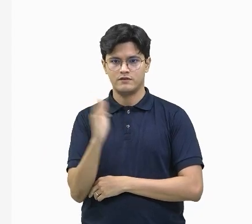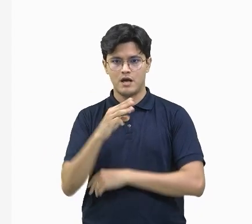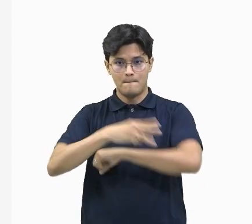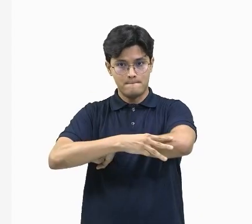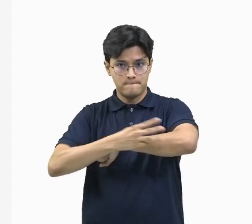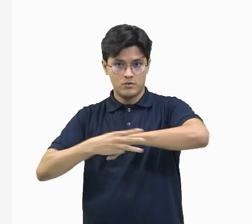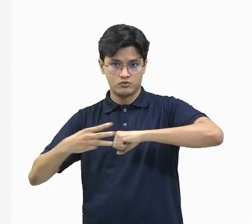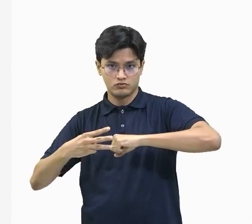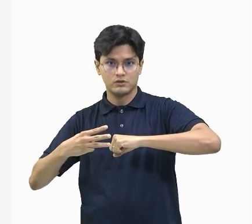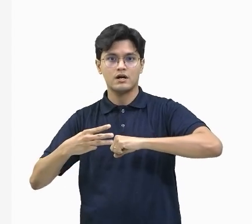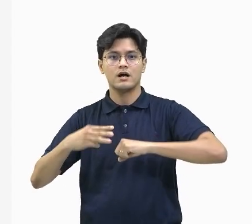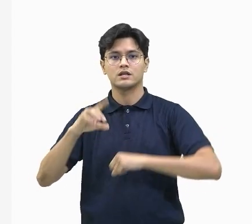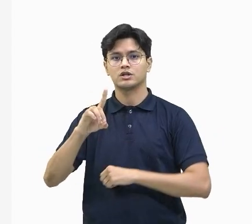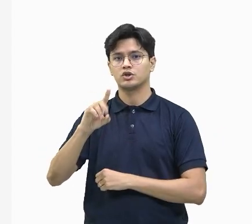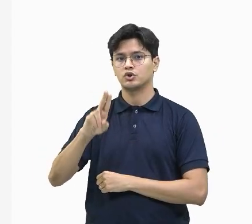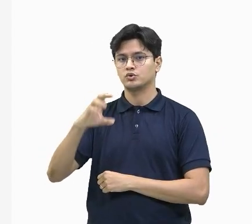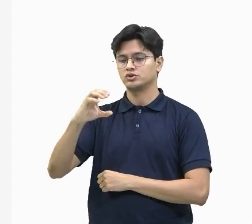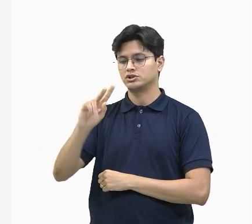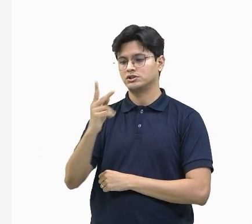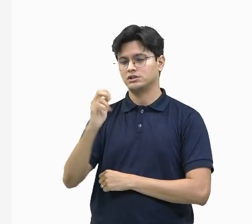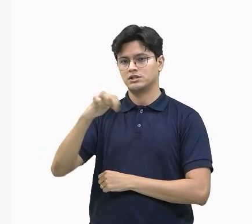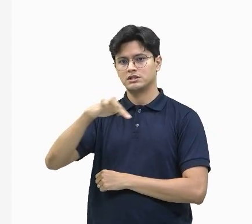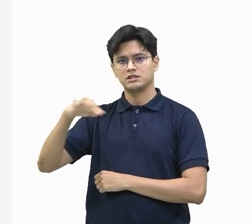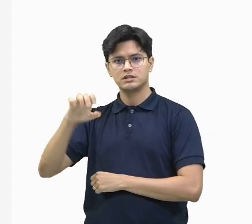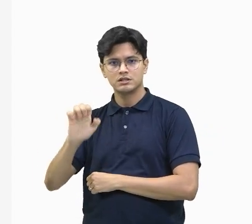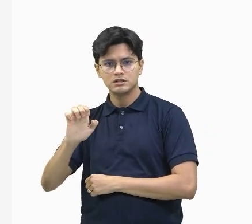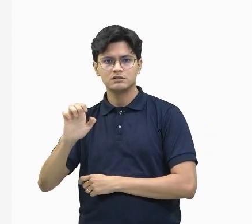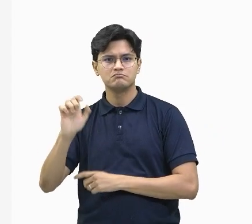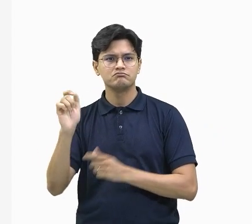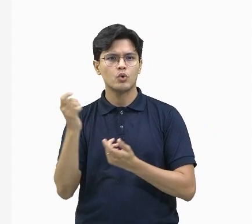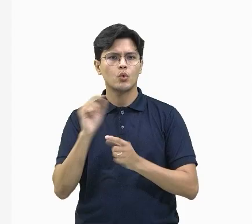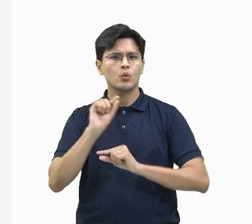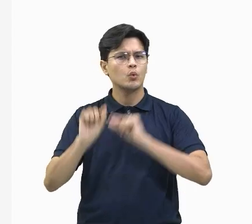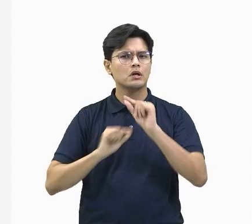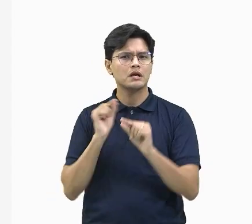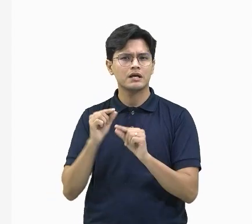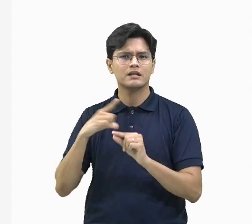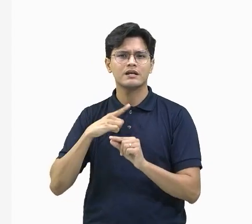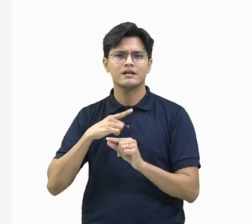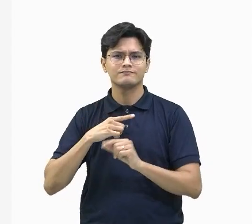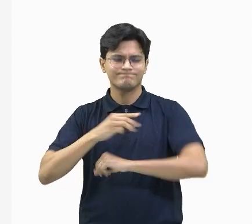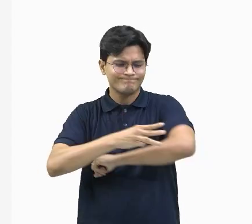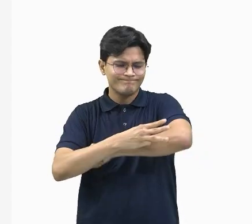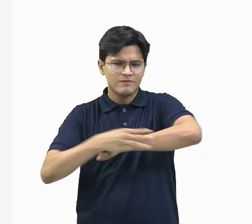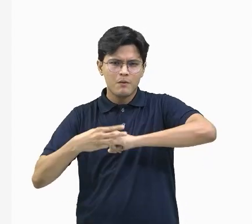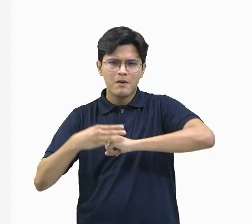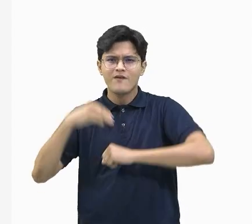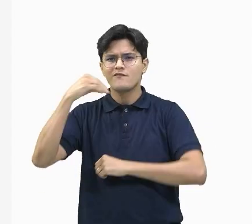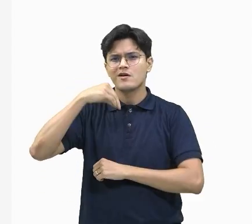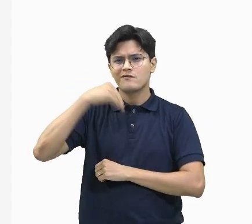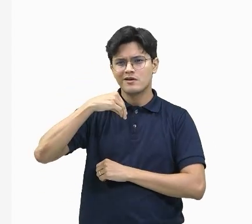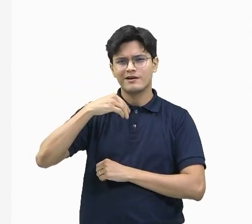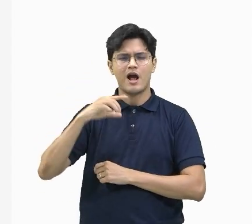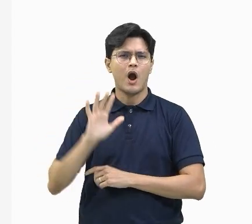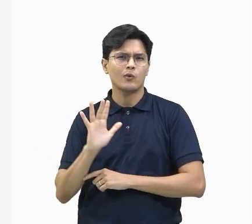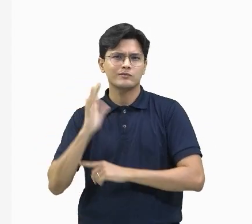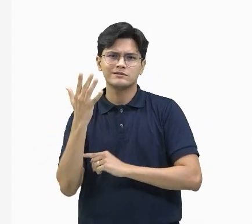causar, então, uma fraqueza muscular e ela é mais evidenciada em indivíduos do sexo